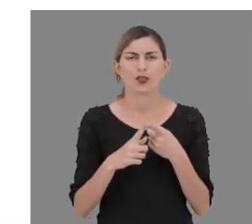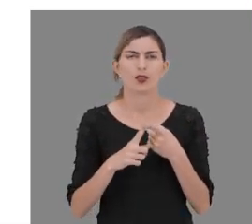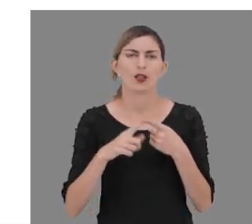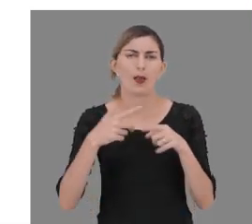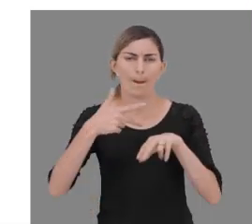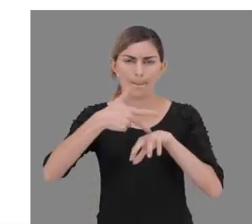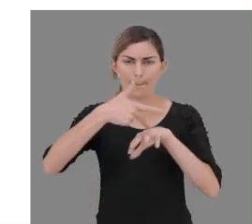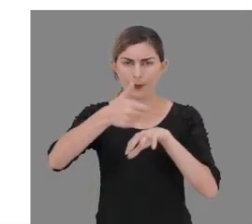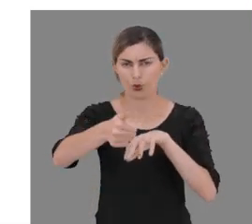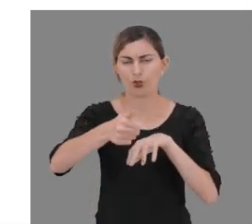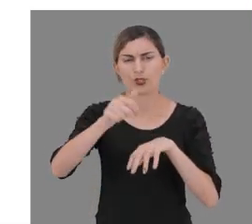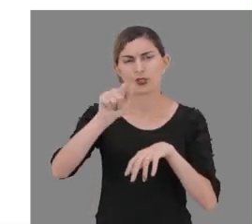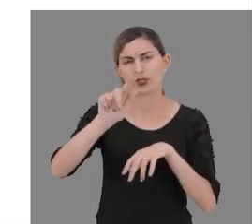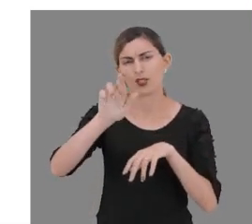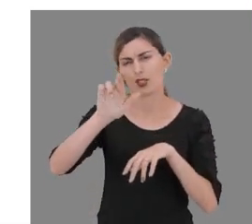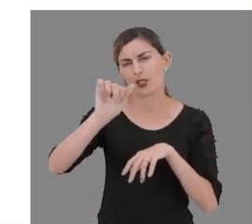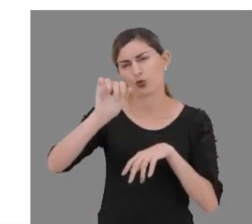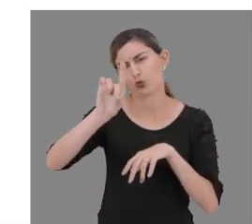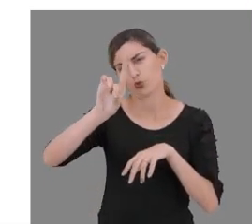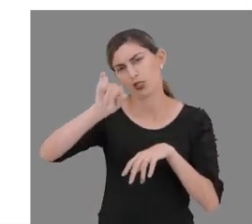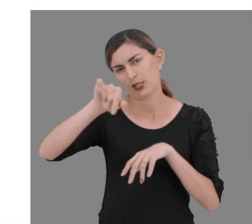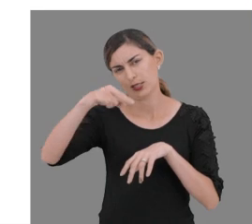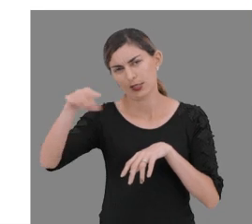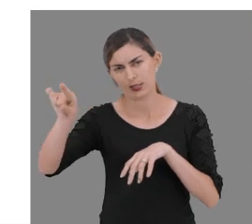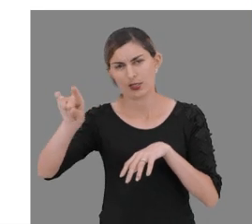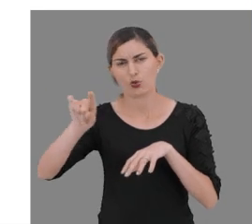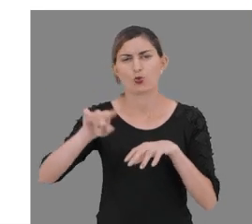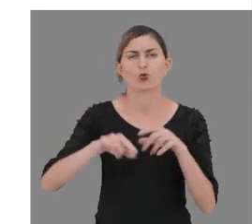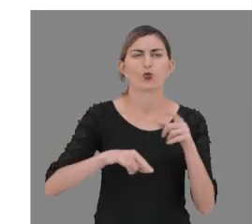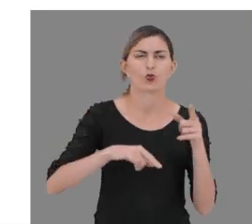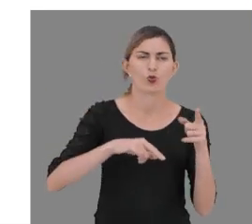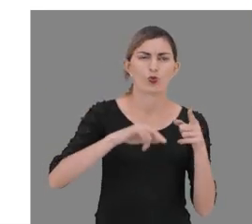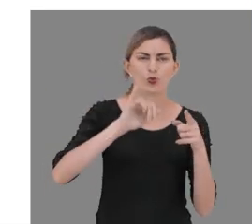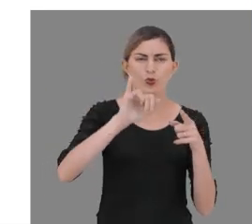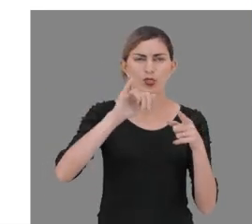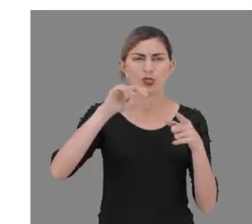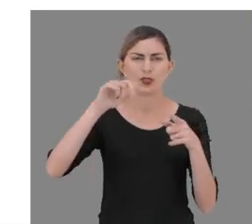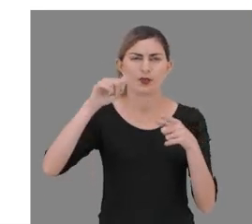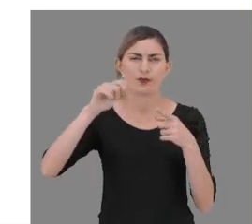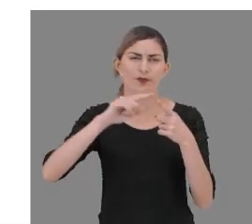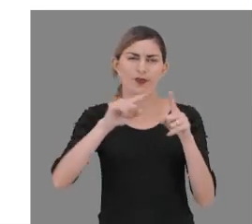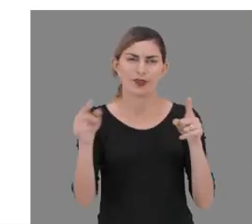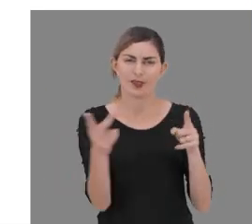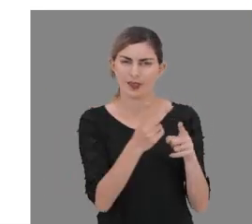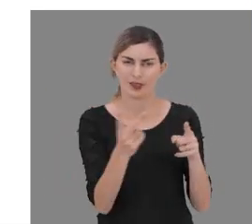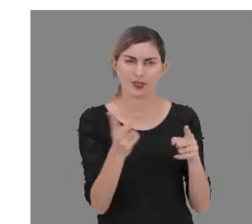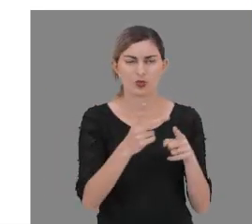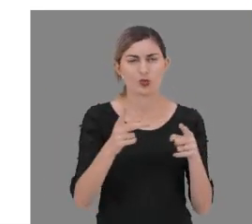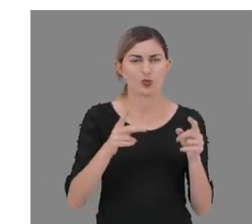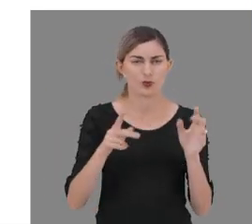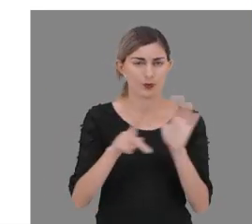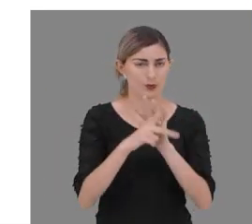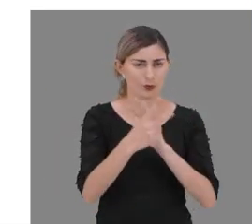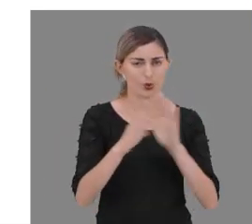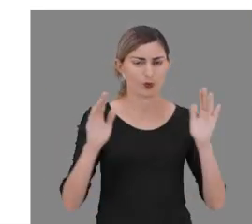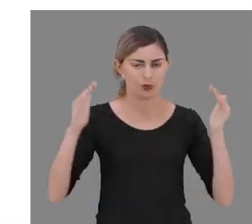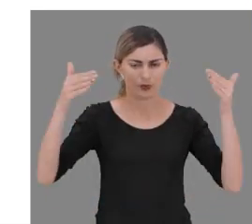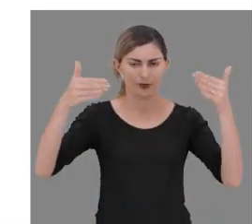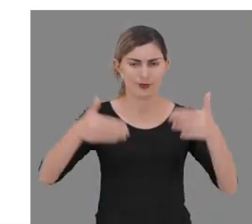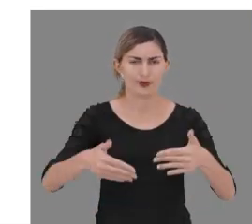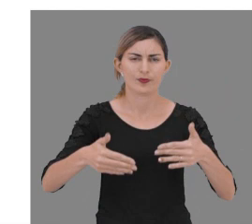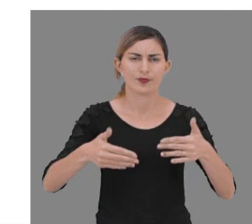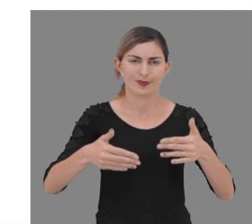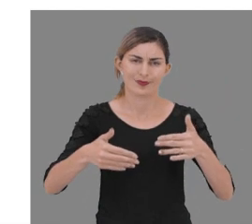pós e graduação. As entidades pós e graduação, elas são mais